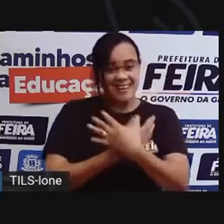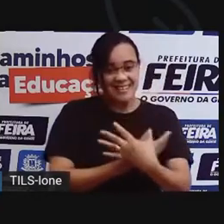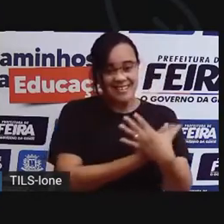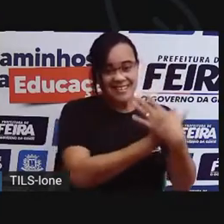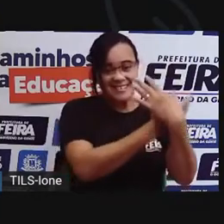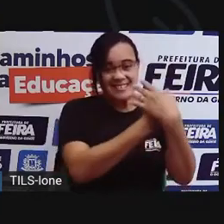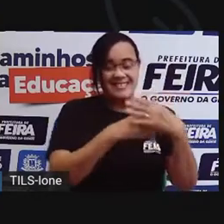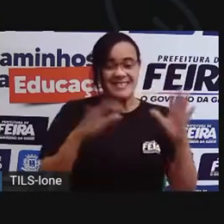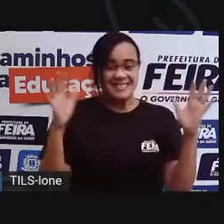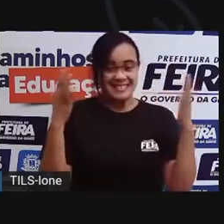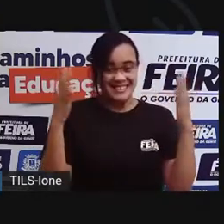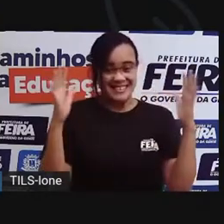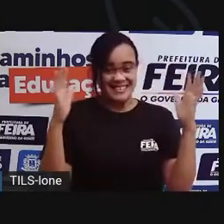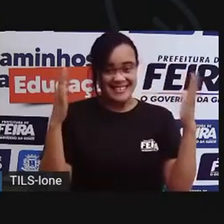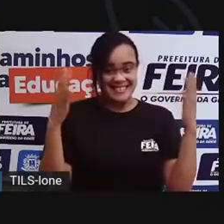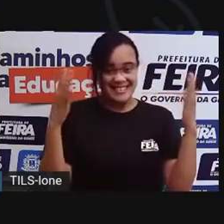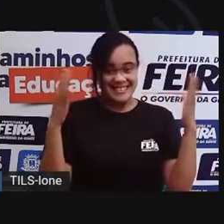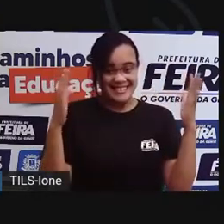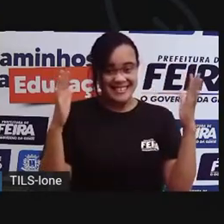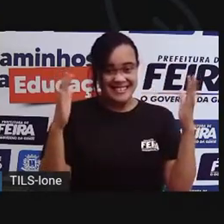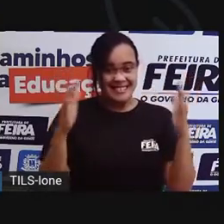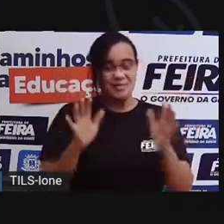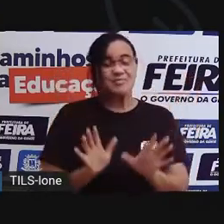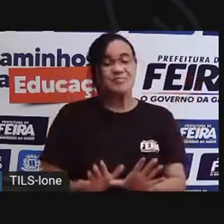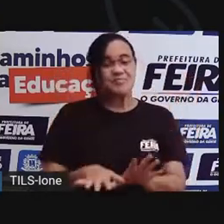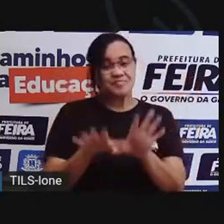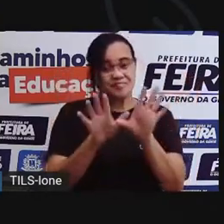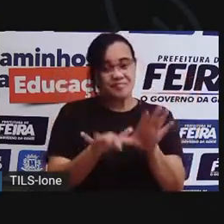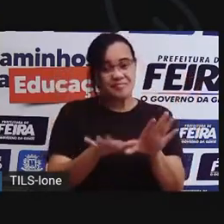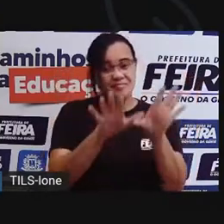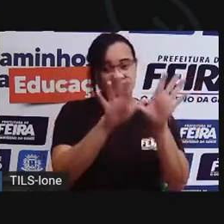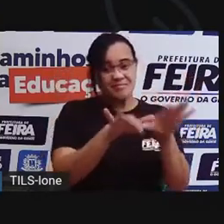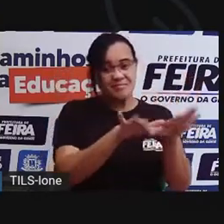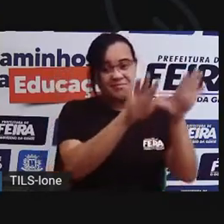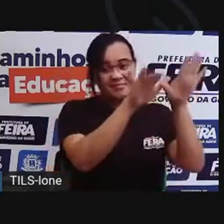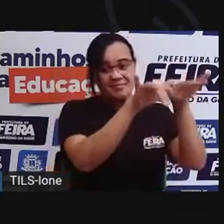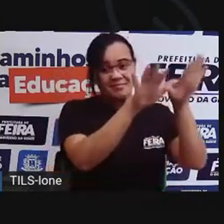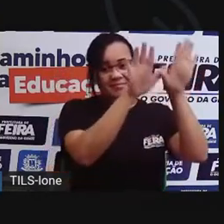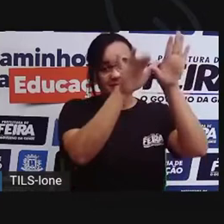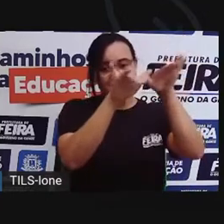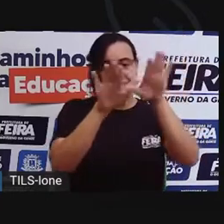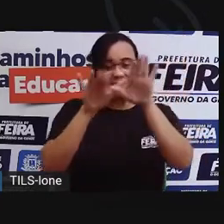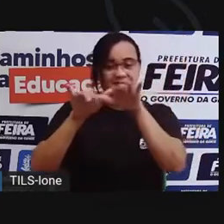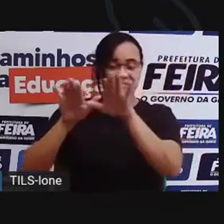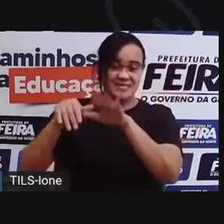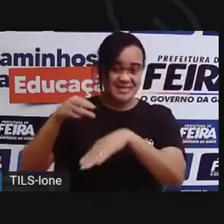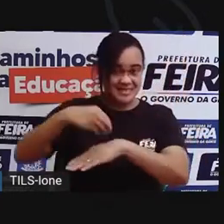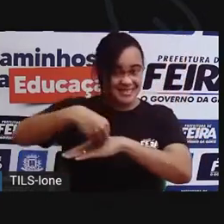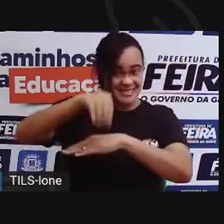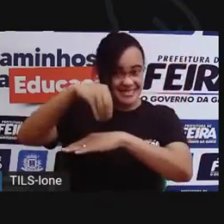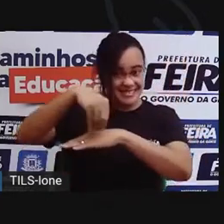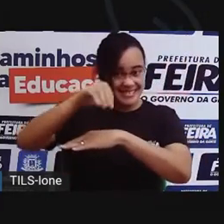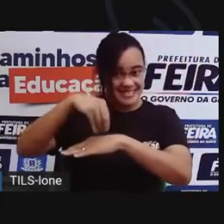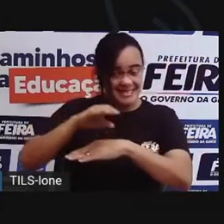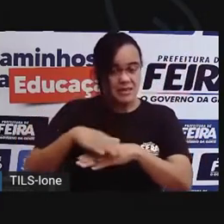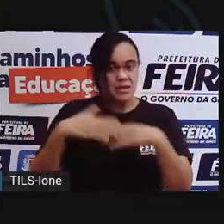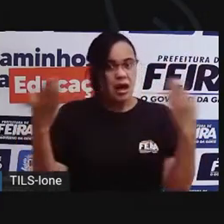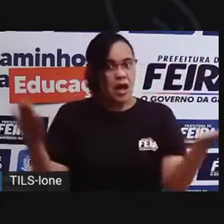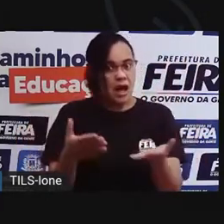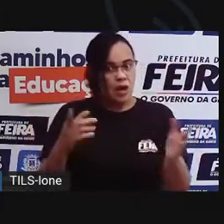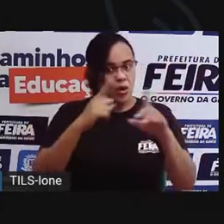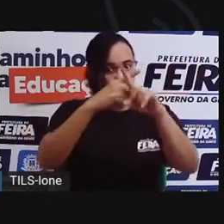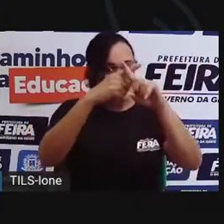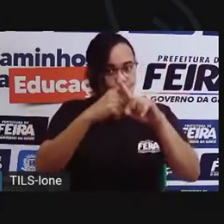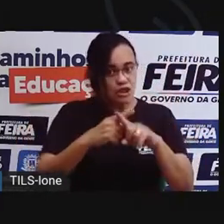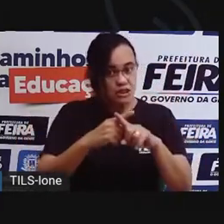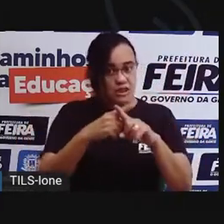É. Agora eu vou fazer eu tava negócio. Aqui, ó, Proci, com a borboletinha. Nada, dica. Eu dei dica pra meninada. Agora eu vou fazer um desafio pra Pro